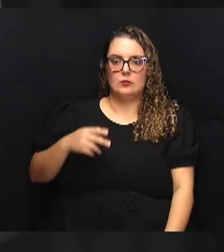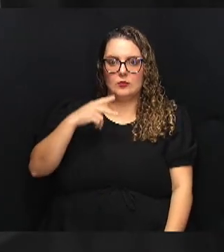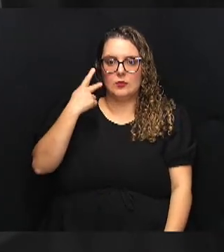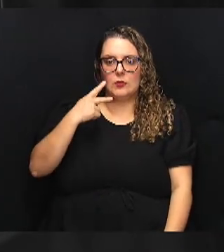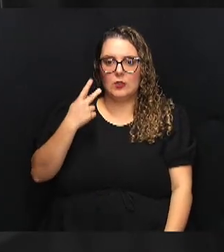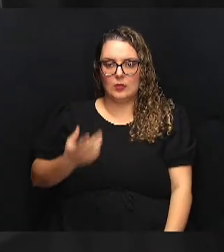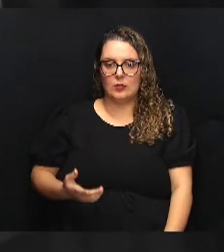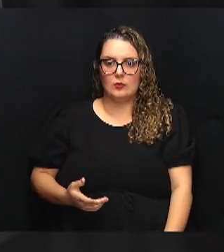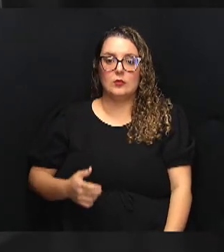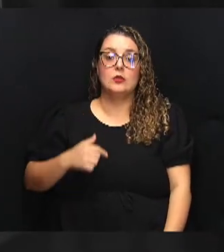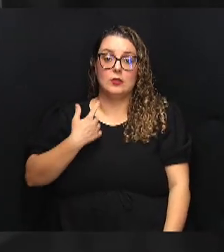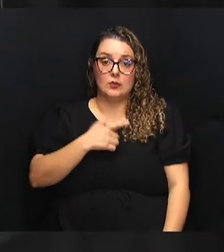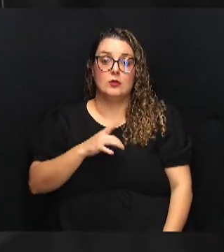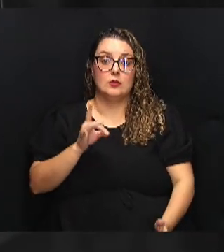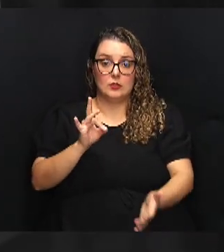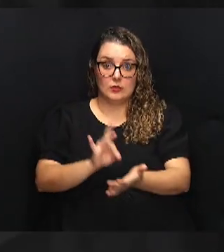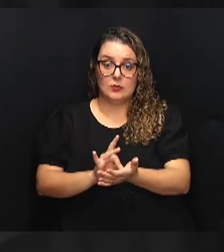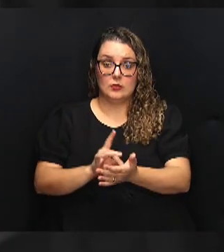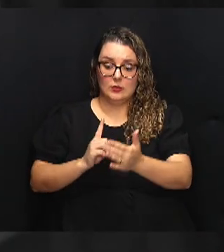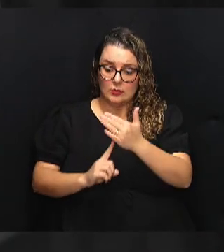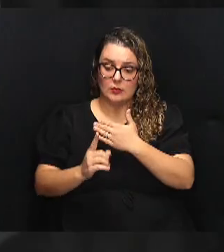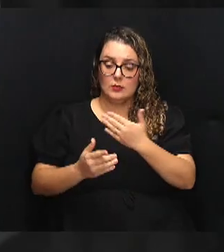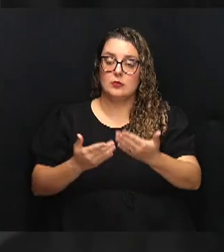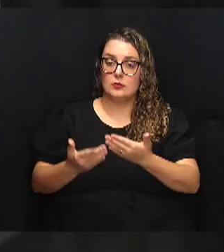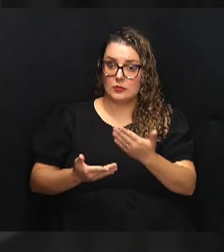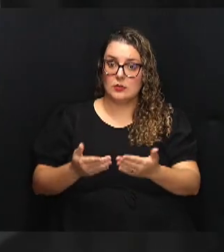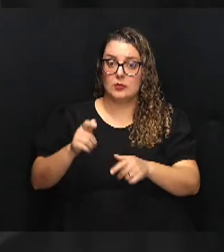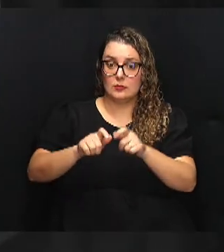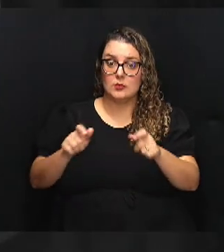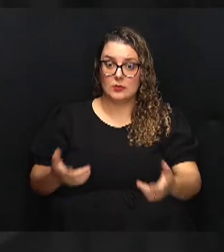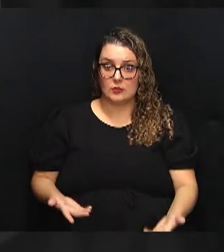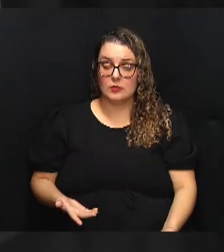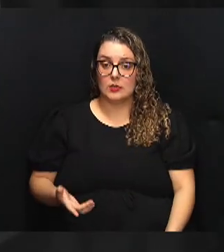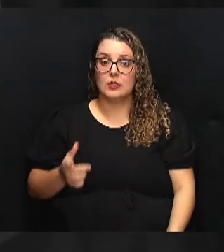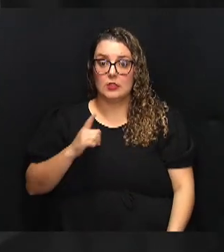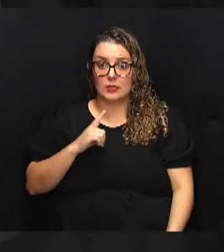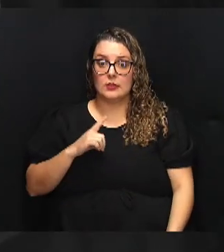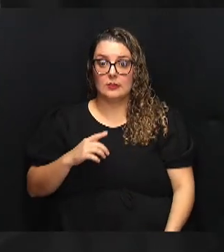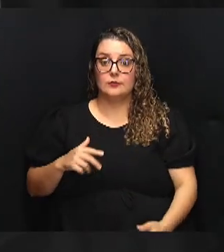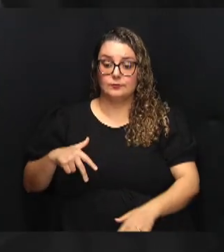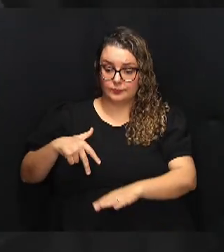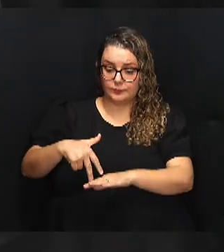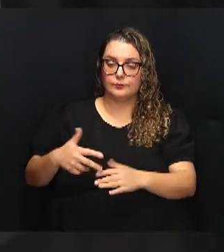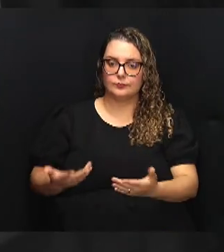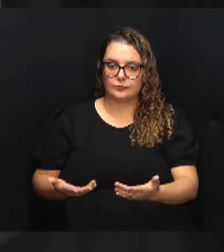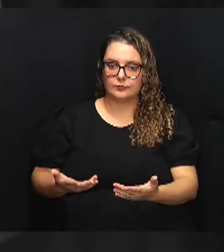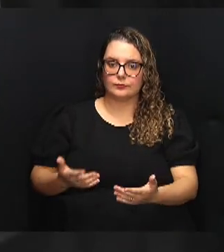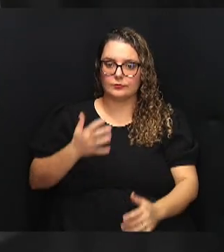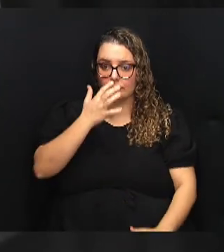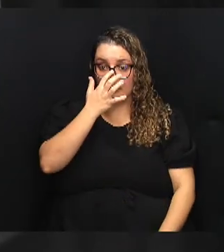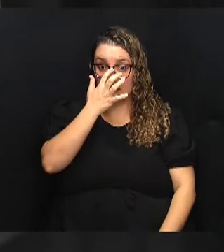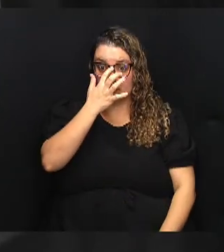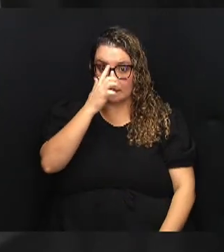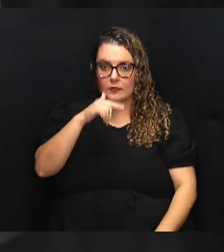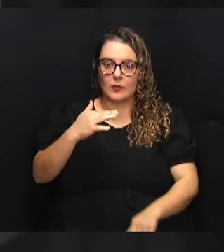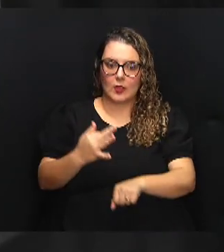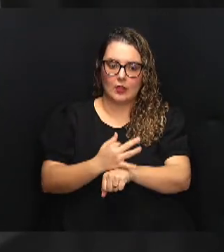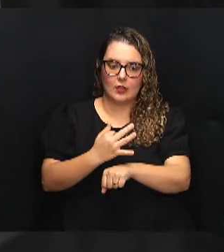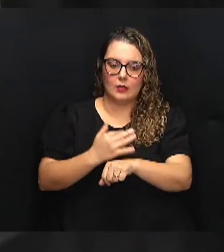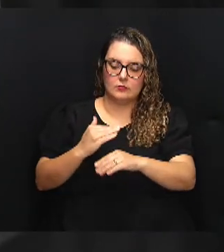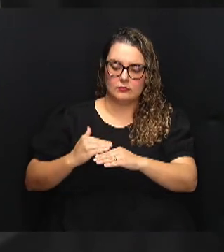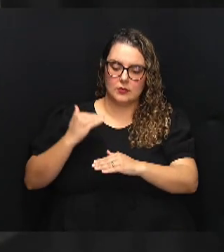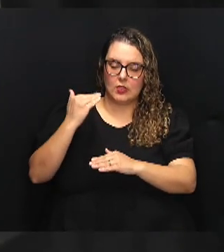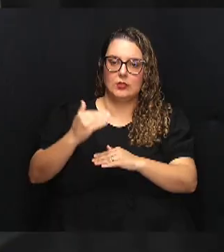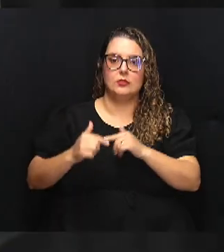E somos mesmo, estamos para servir as pessoas, temos que estar à disposição, mas é uma sobrecarga